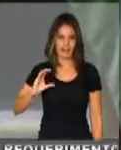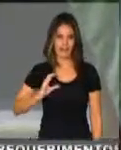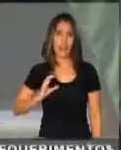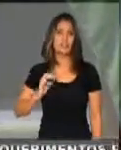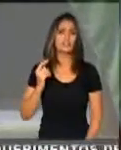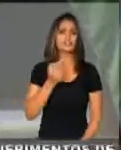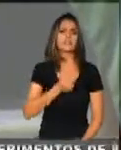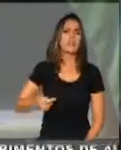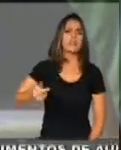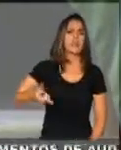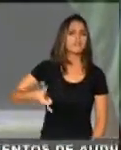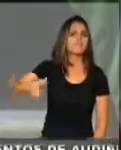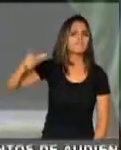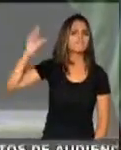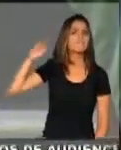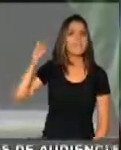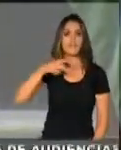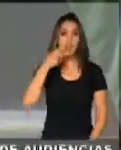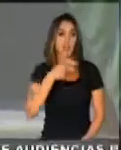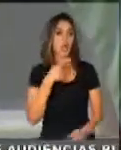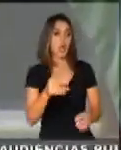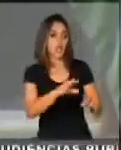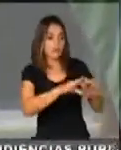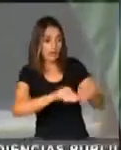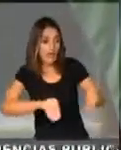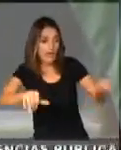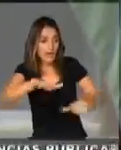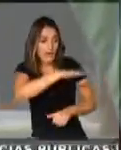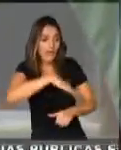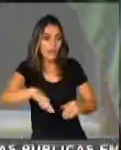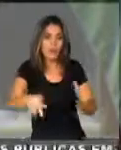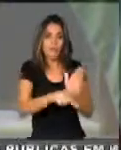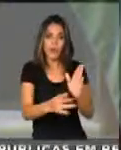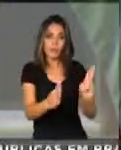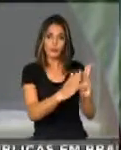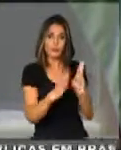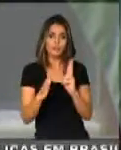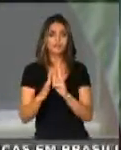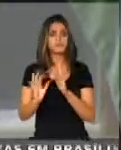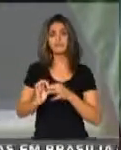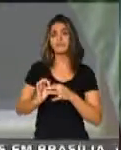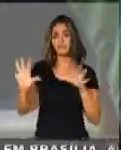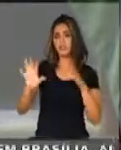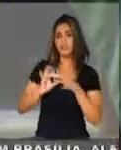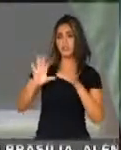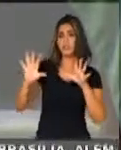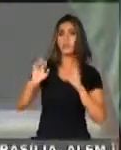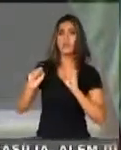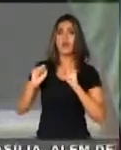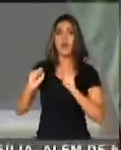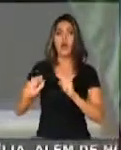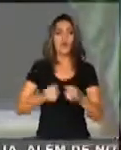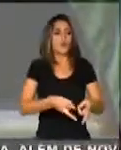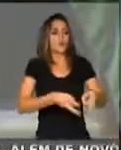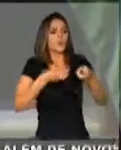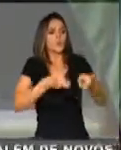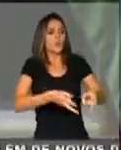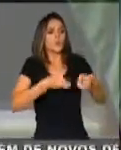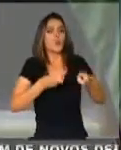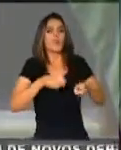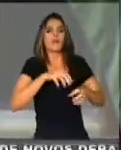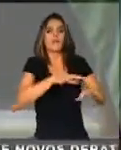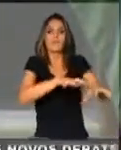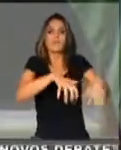semana retrasada, que liberaria as terras indígenas para a exploração